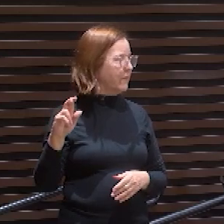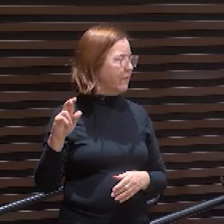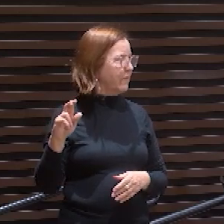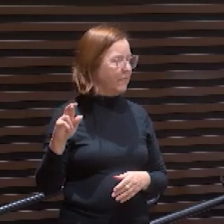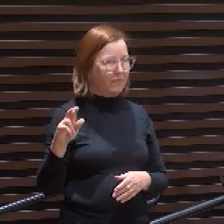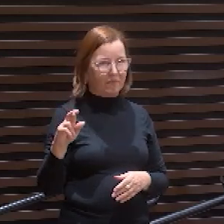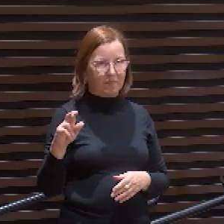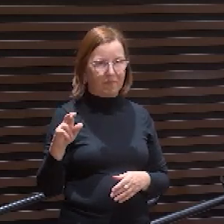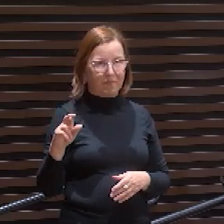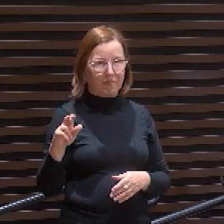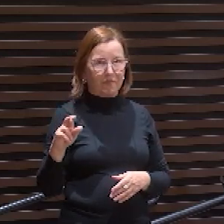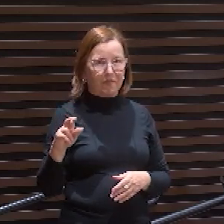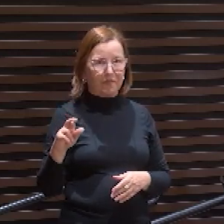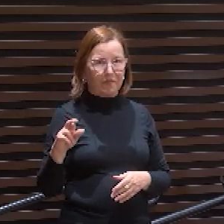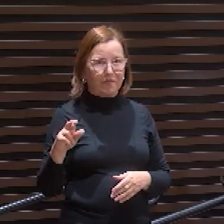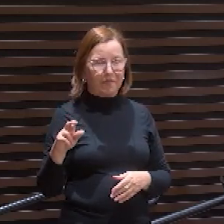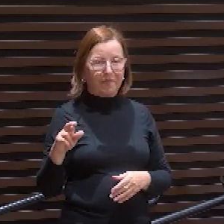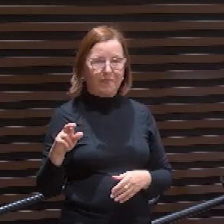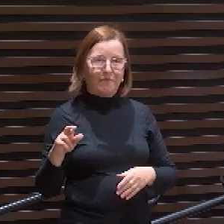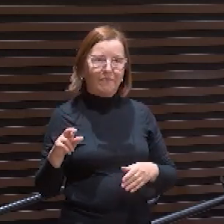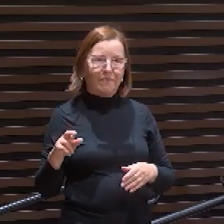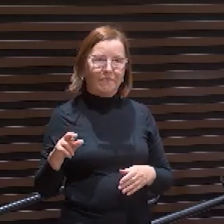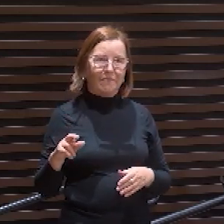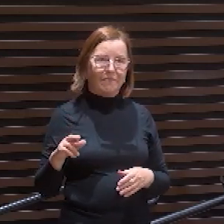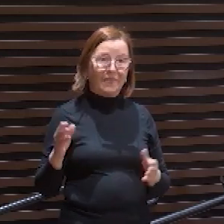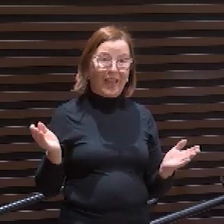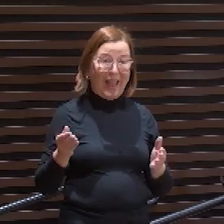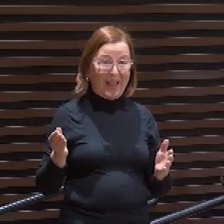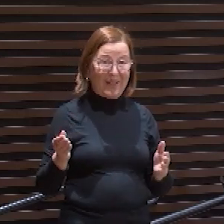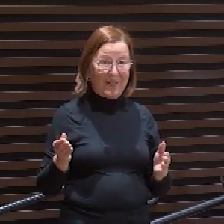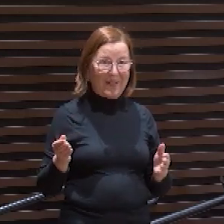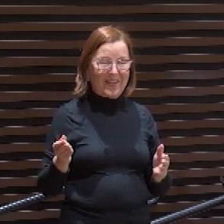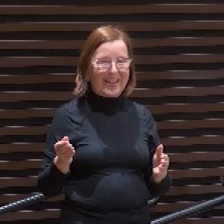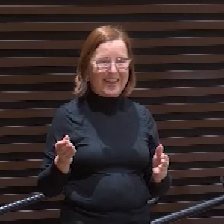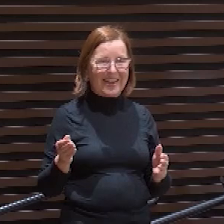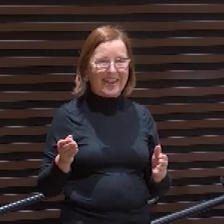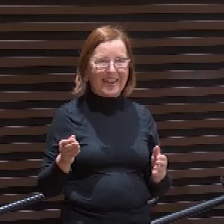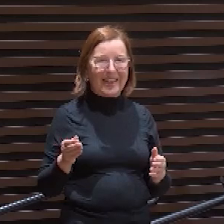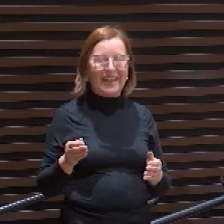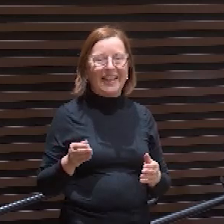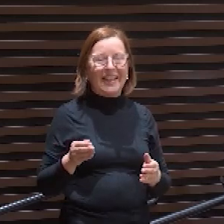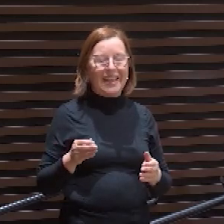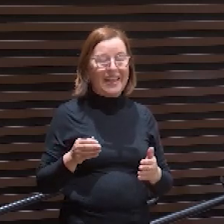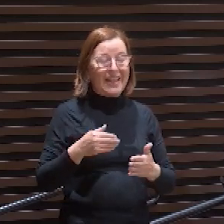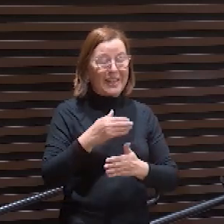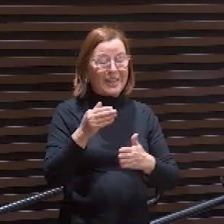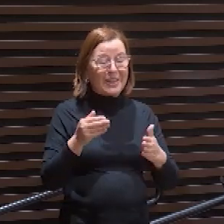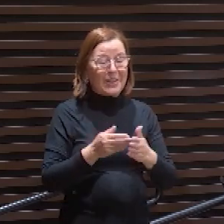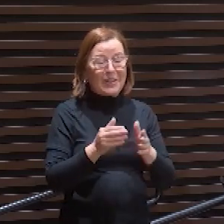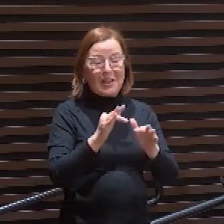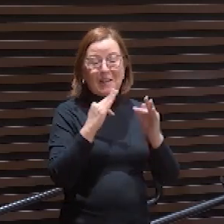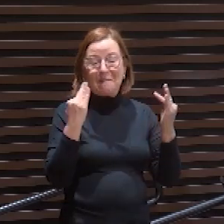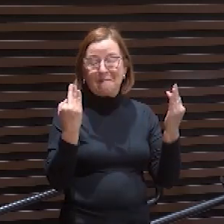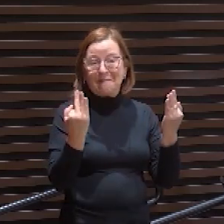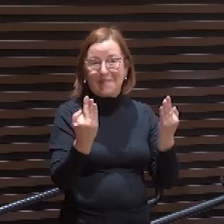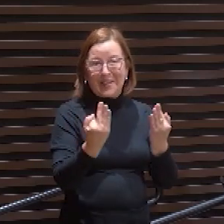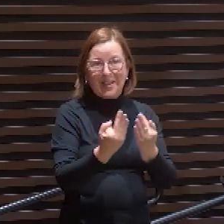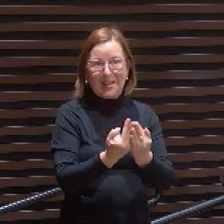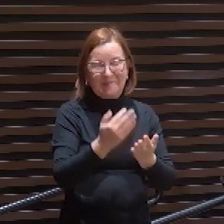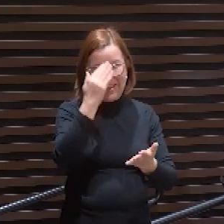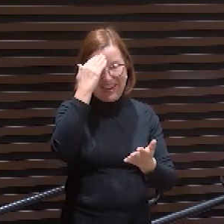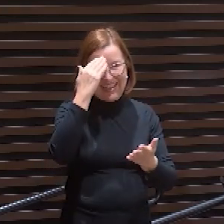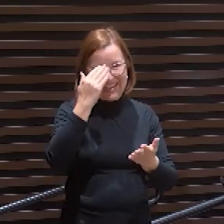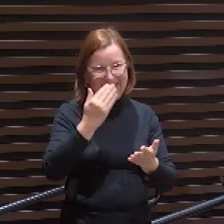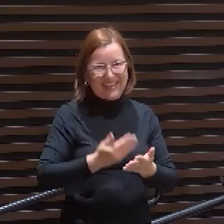à posição de restauração familiar. Estava ele e a família toda ali. Em 2 anos, aquela